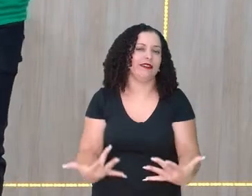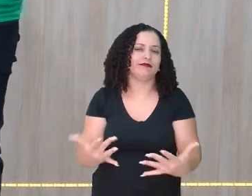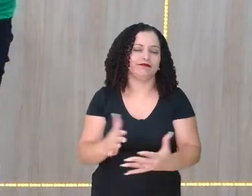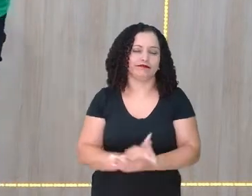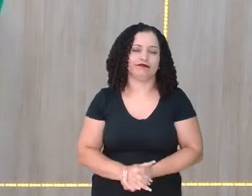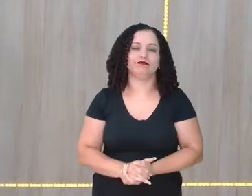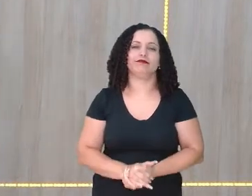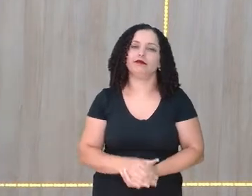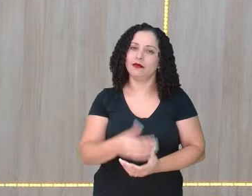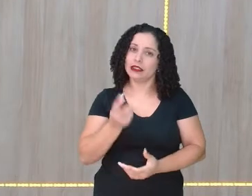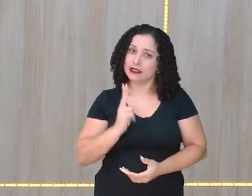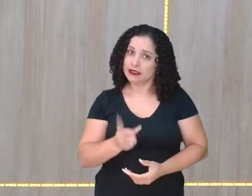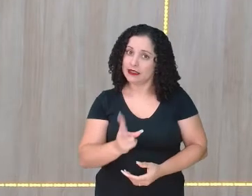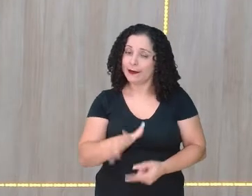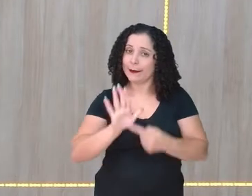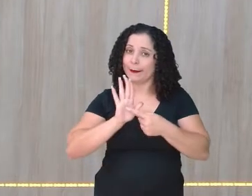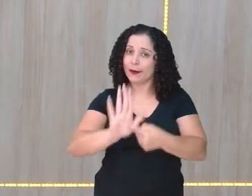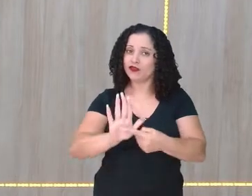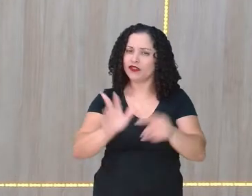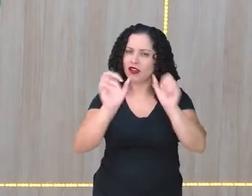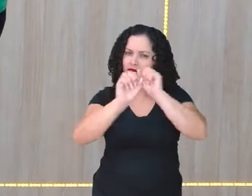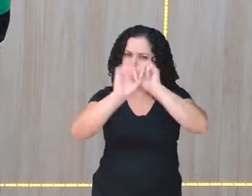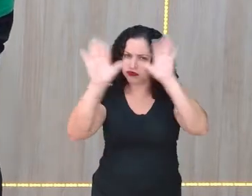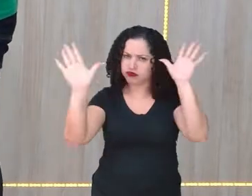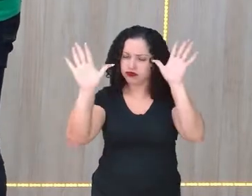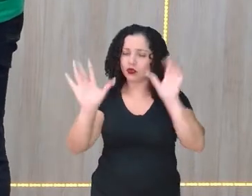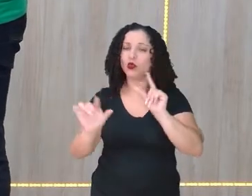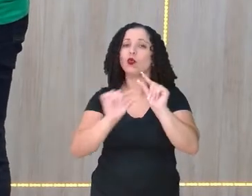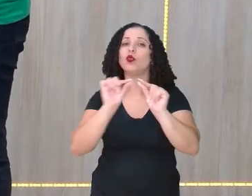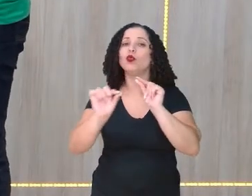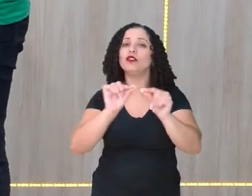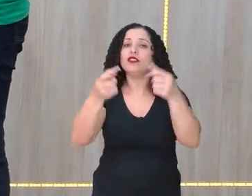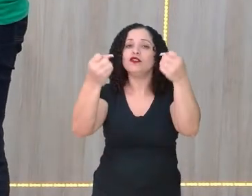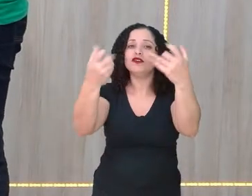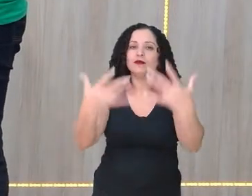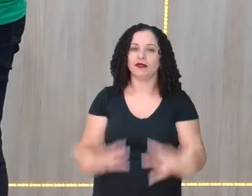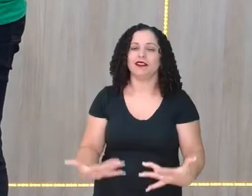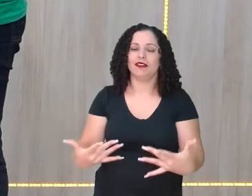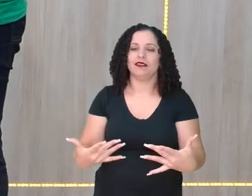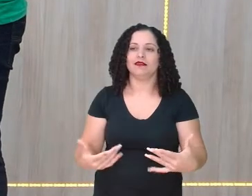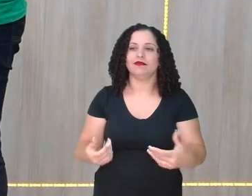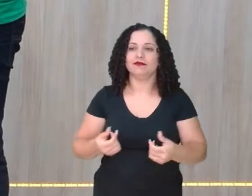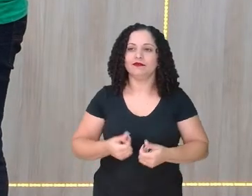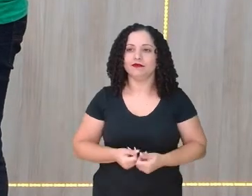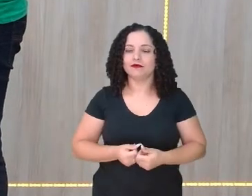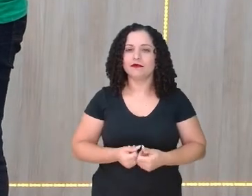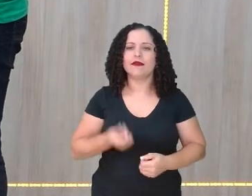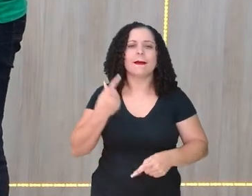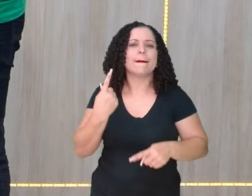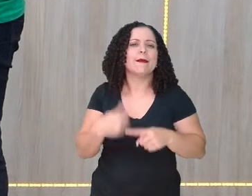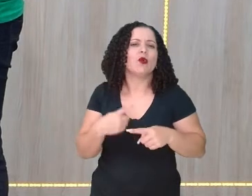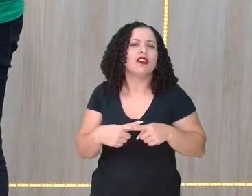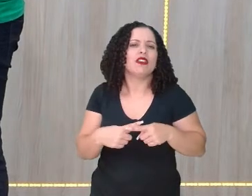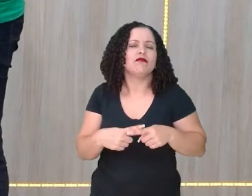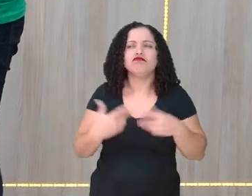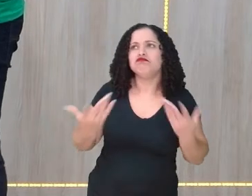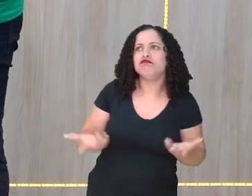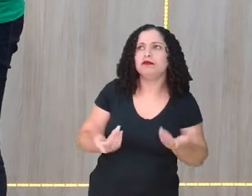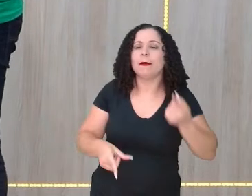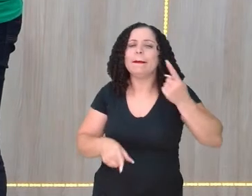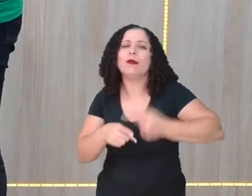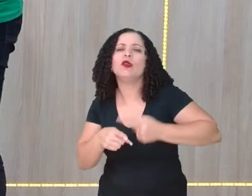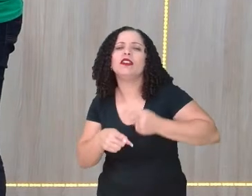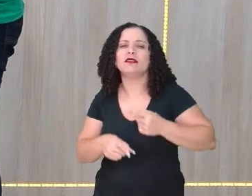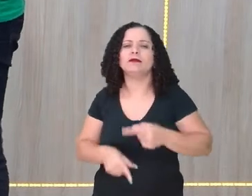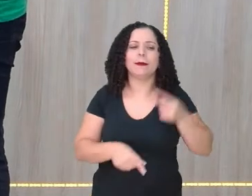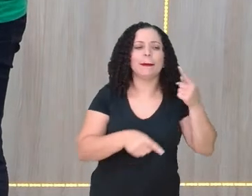vem trazer sempre a ideia. O why ele quer... Tem gente que faz o why demais, né? Por quê? Mas por quê? Mas por